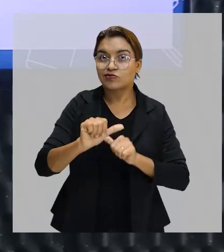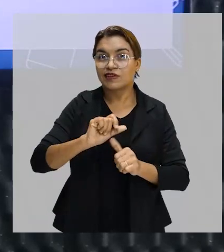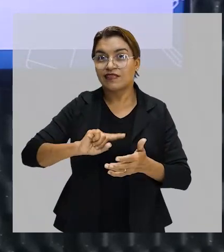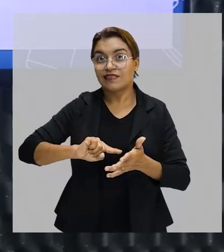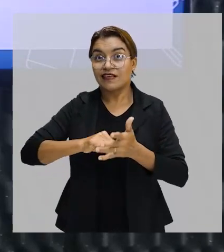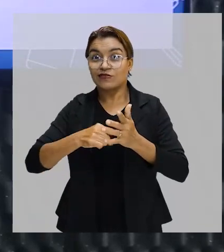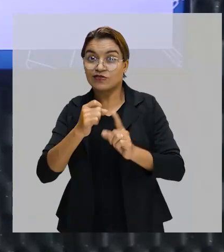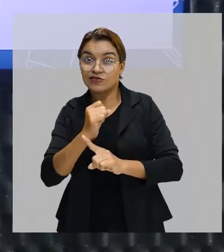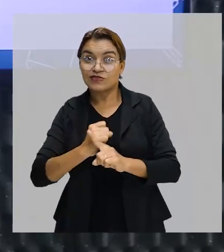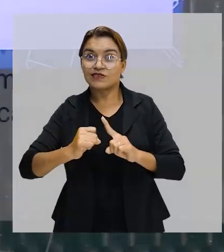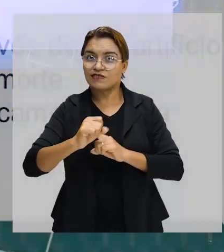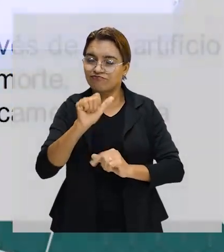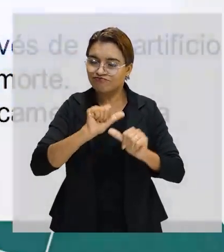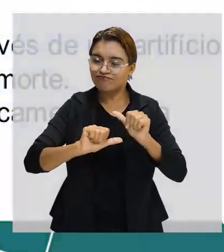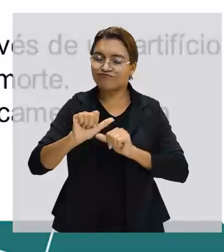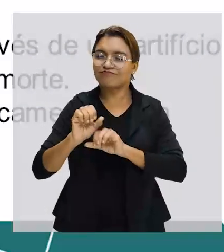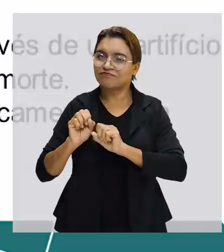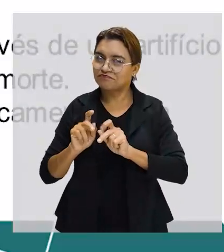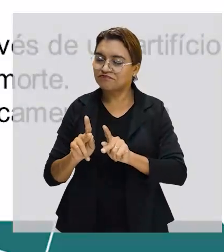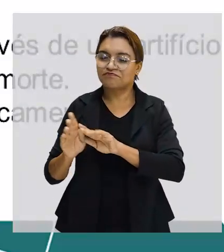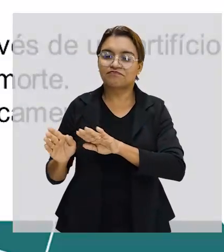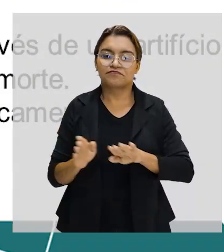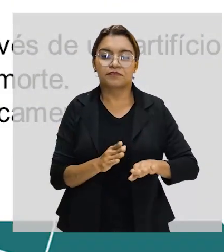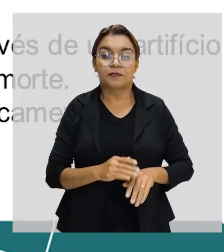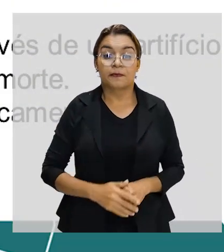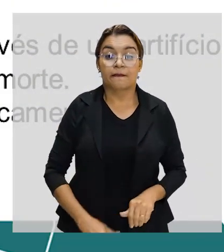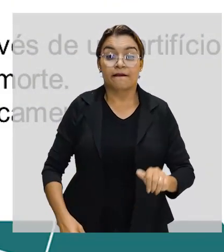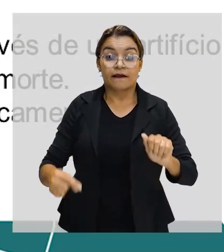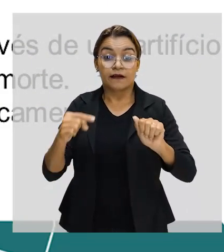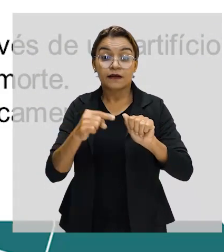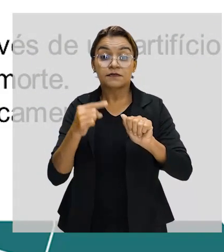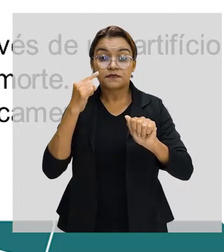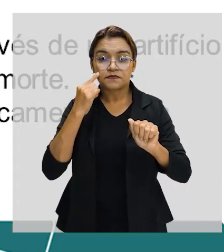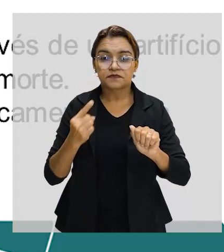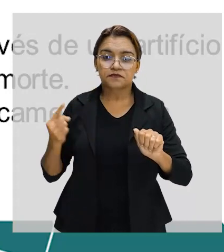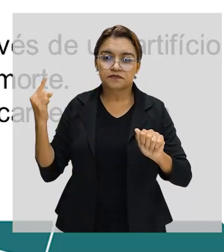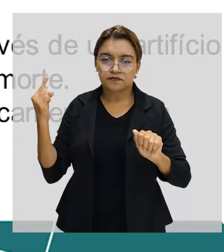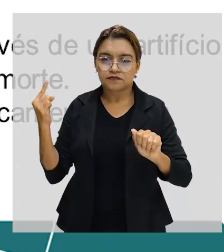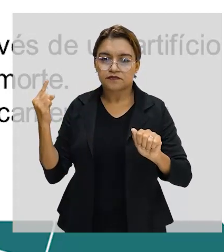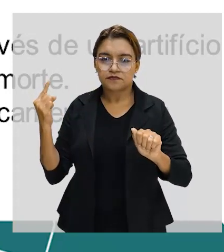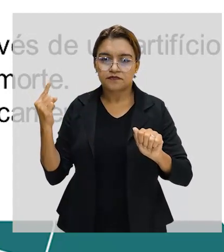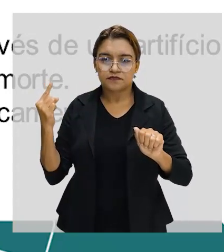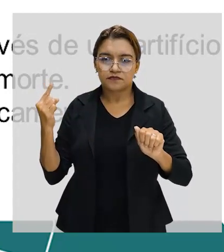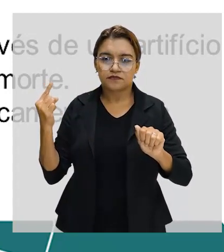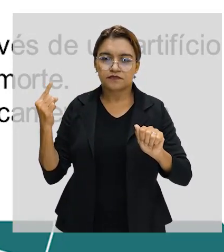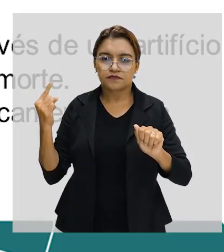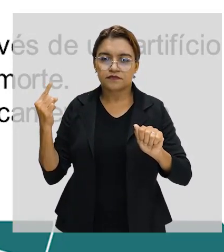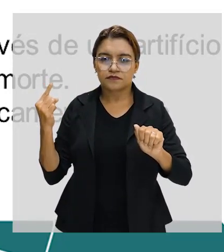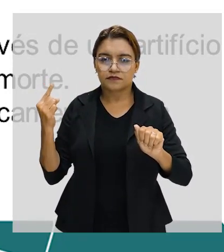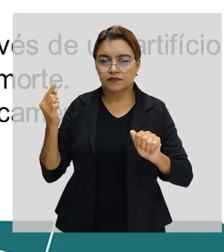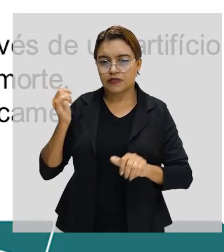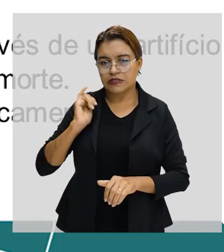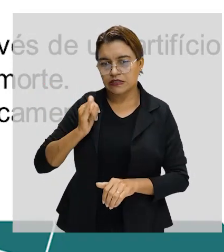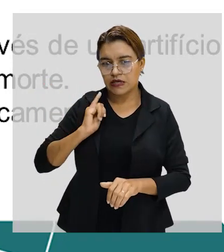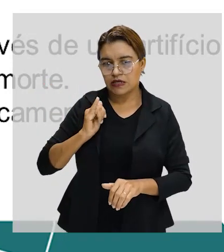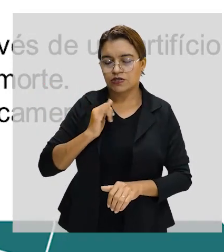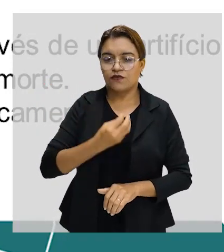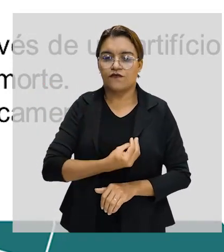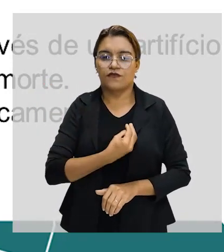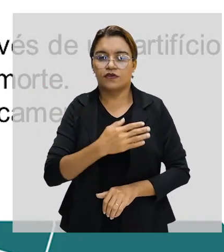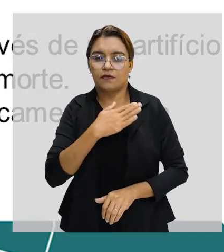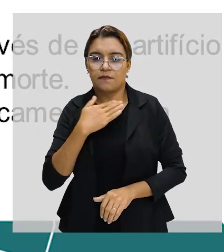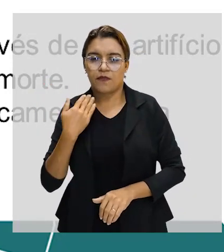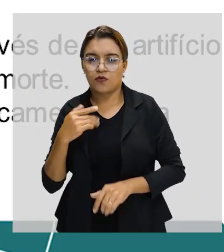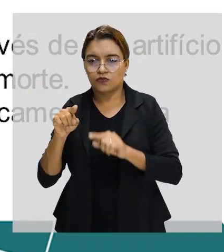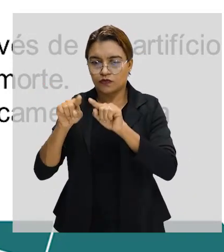Entenderam? Ótimo. Então, olha só. Letra A. A narrativa da morte, da vida e morte de